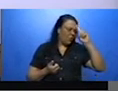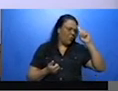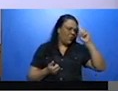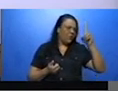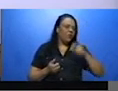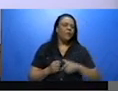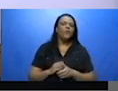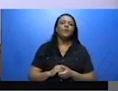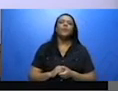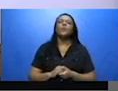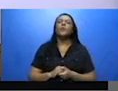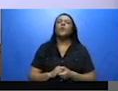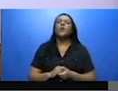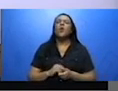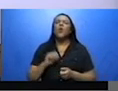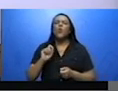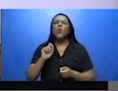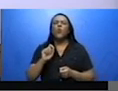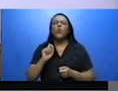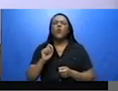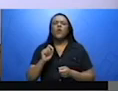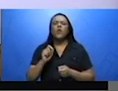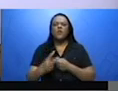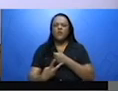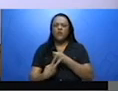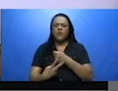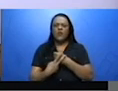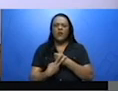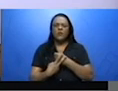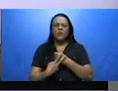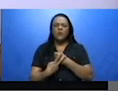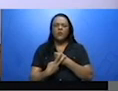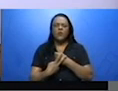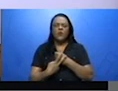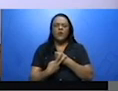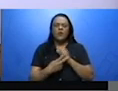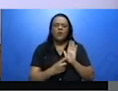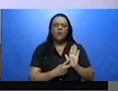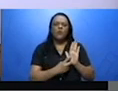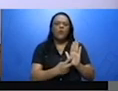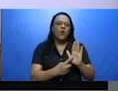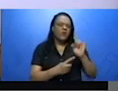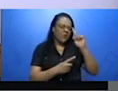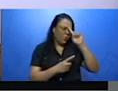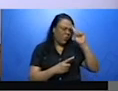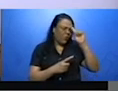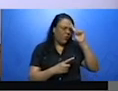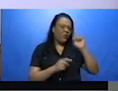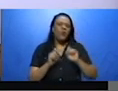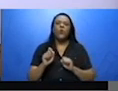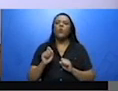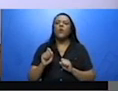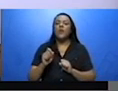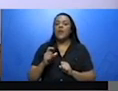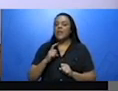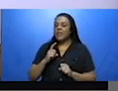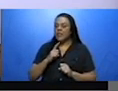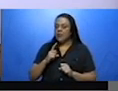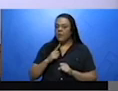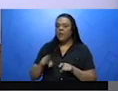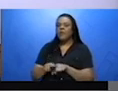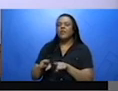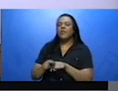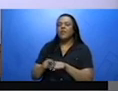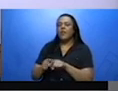Qual modo que indica dúvida? Porque nós temos o imperativo, modo imperativo, que dá uma ordem, né?